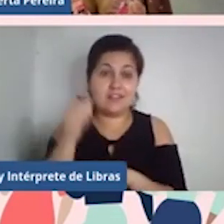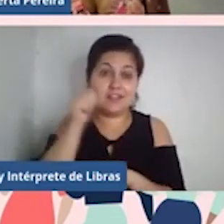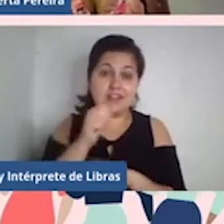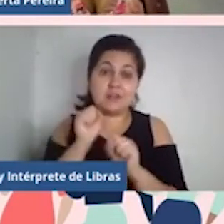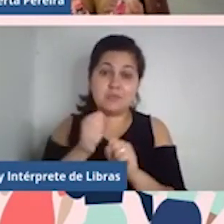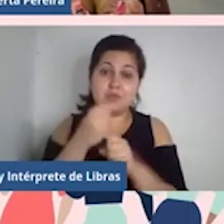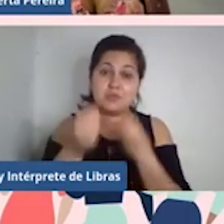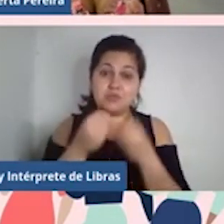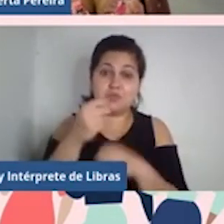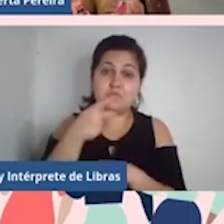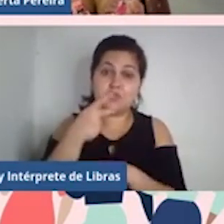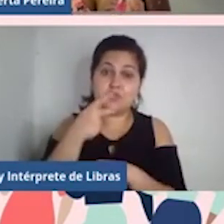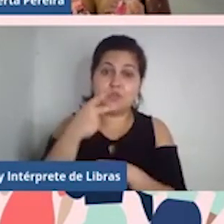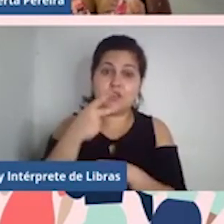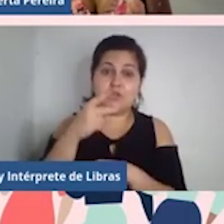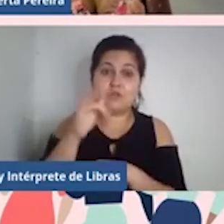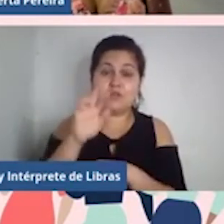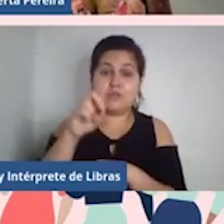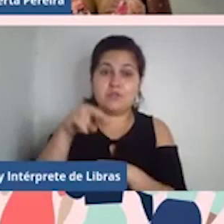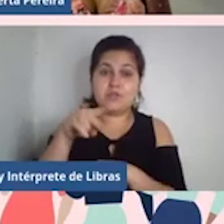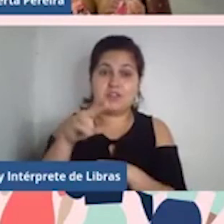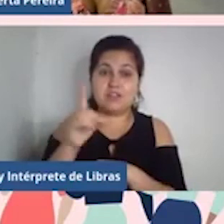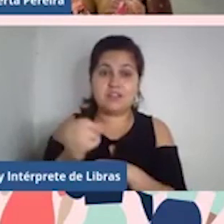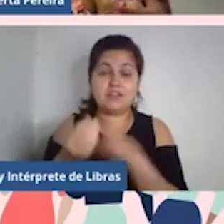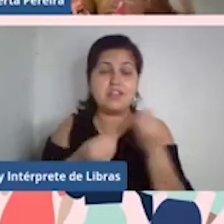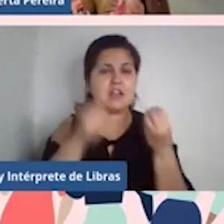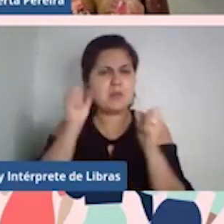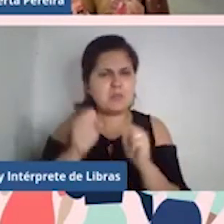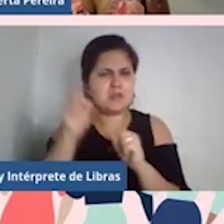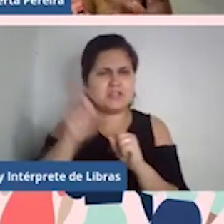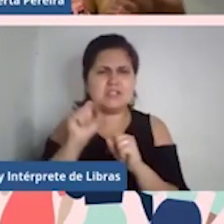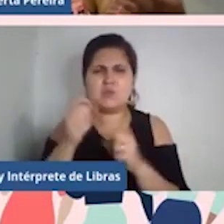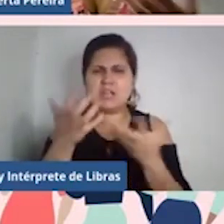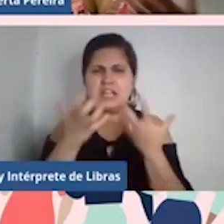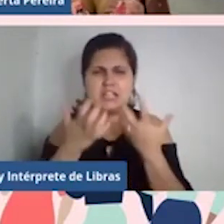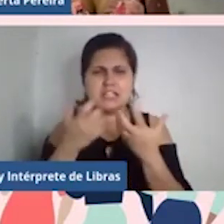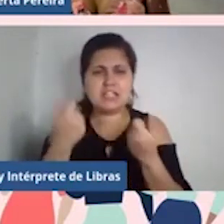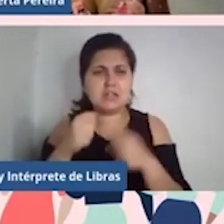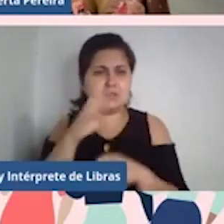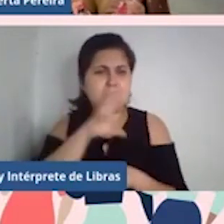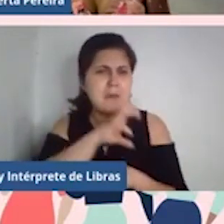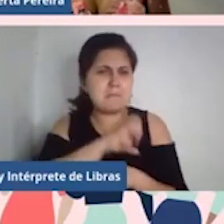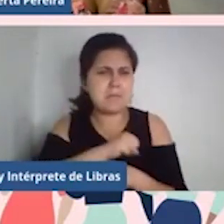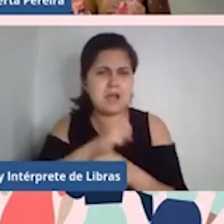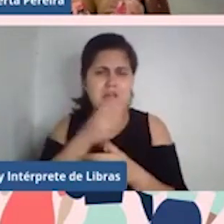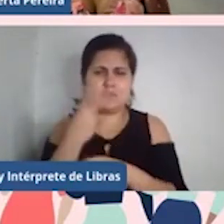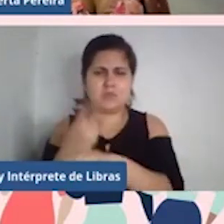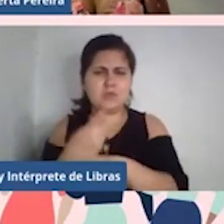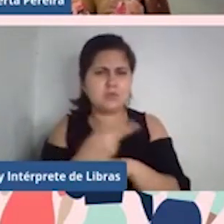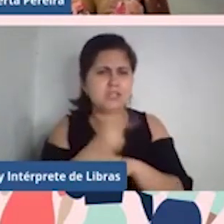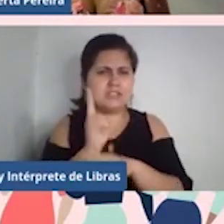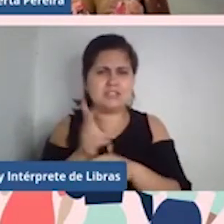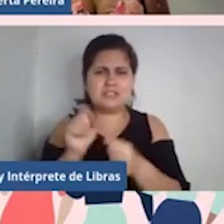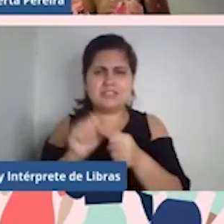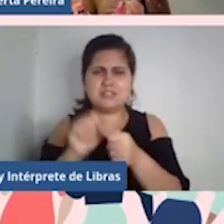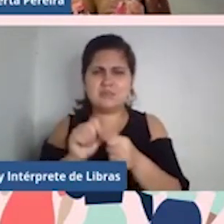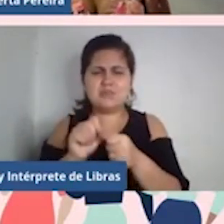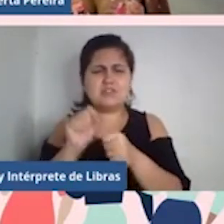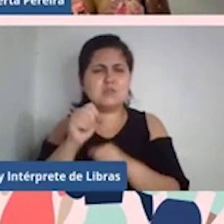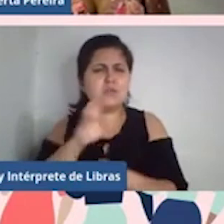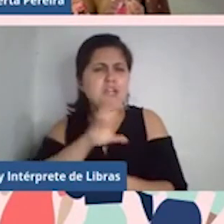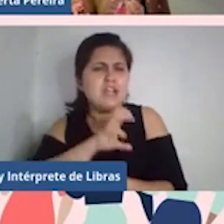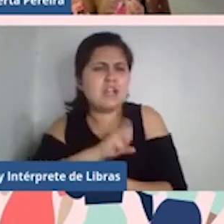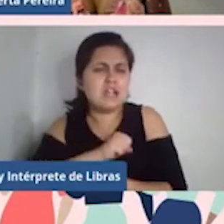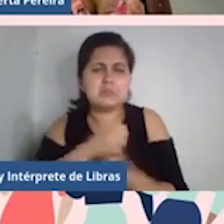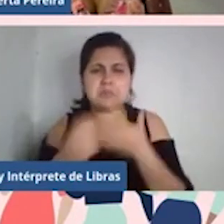Fernanda, ser o que ela quiser, que ela tem que amar e buscar sempre fazer aquilo que ela ame, não importa o que